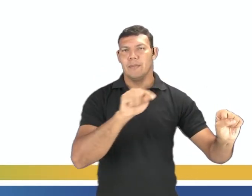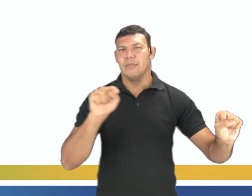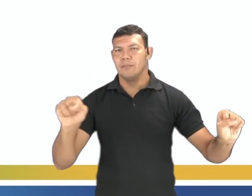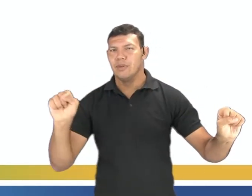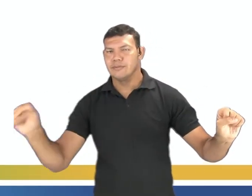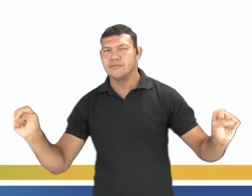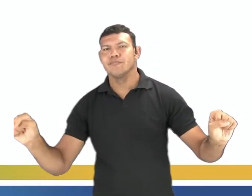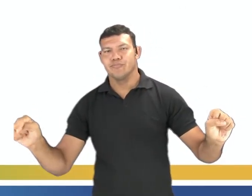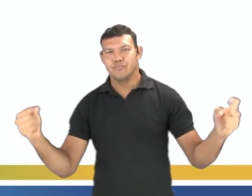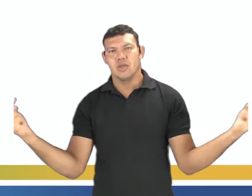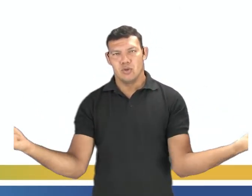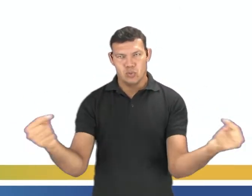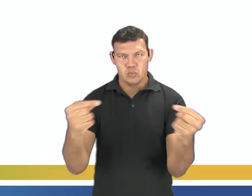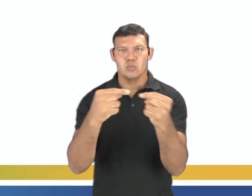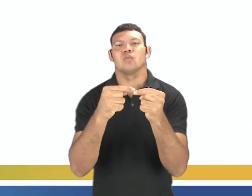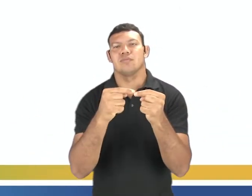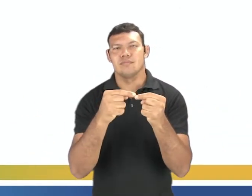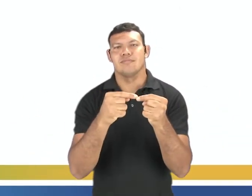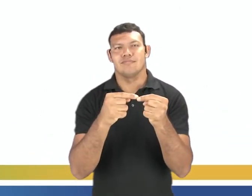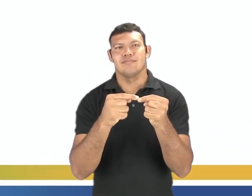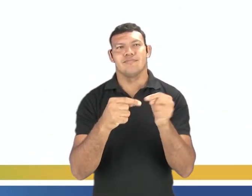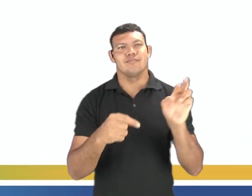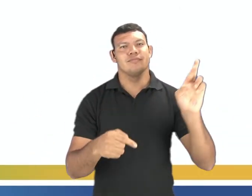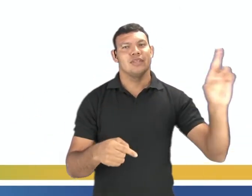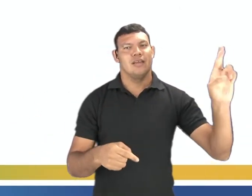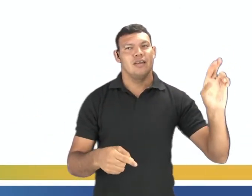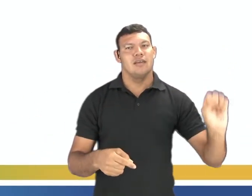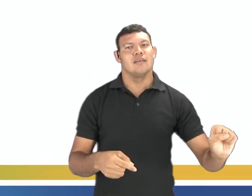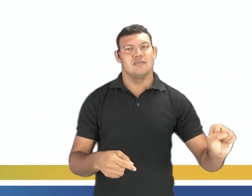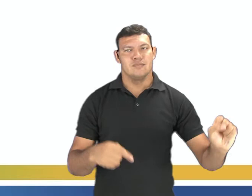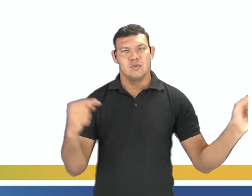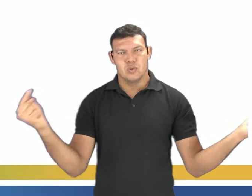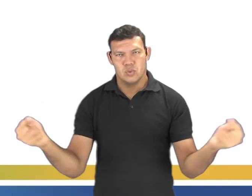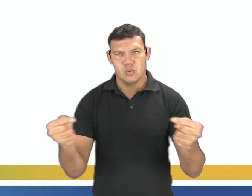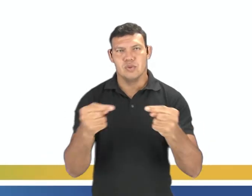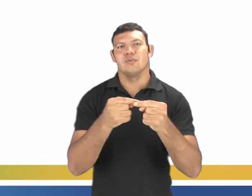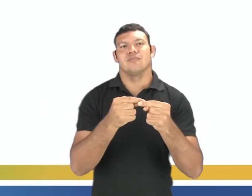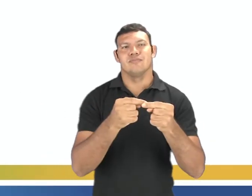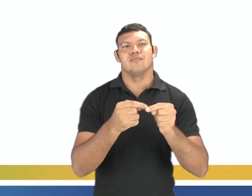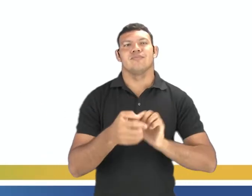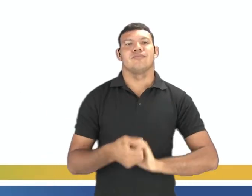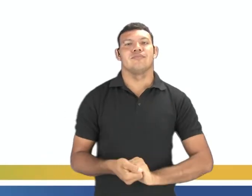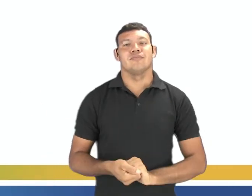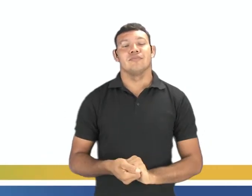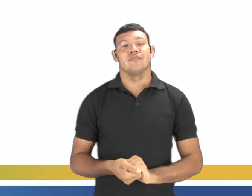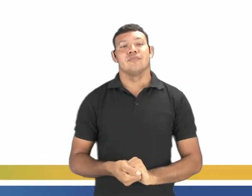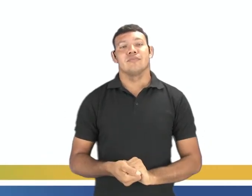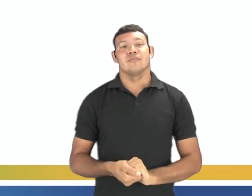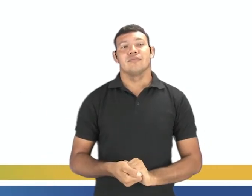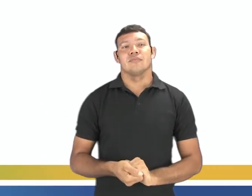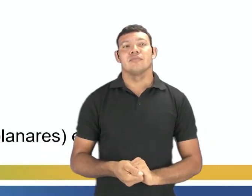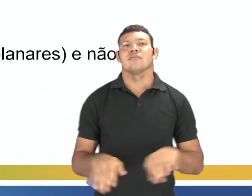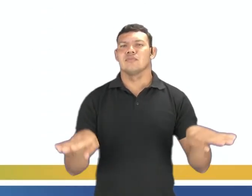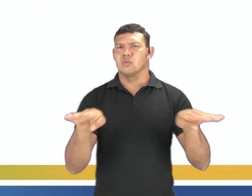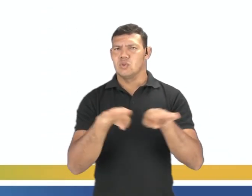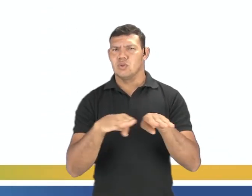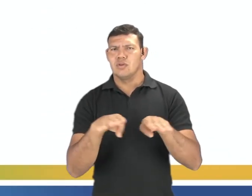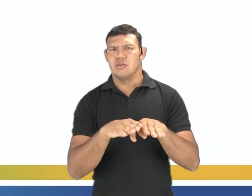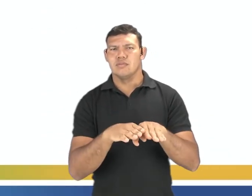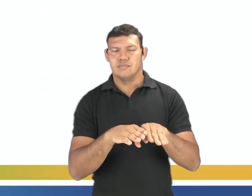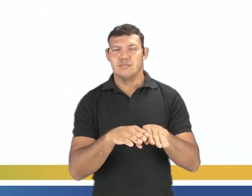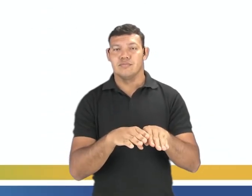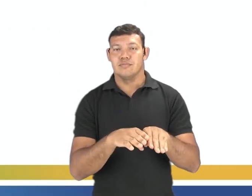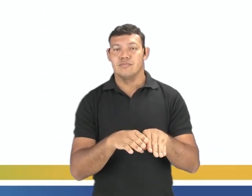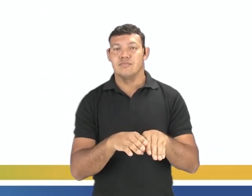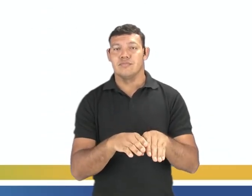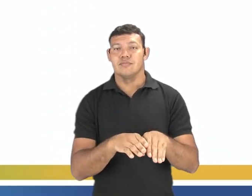nós chamamos de com incidentes ou seja a reta rs são coincidentes e nós temos